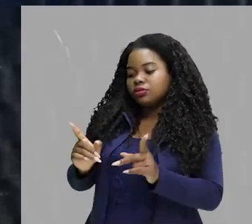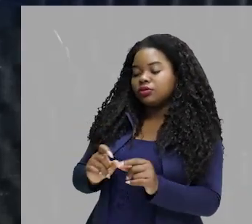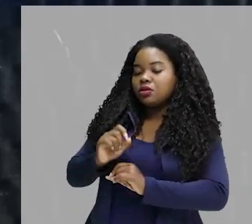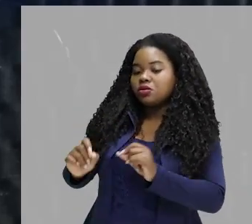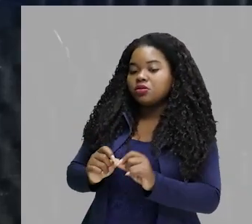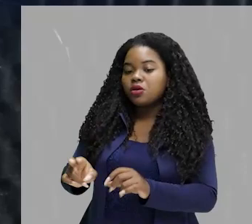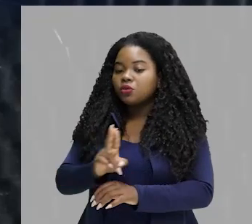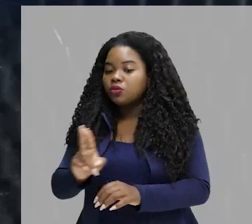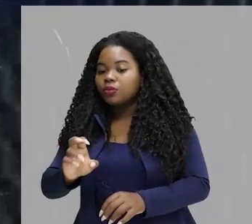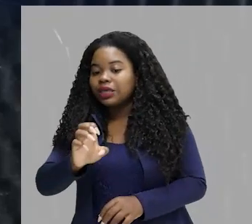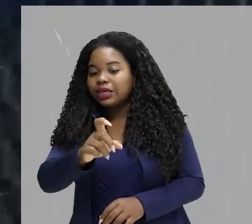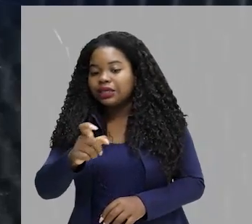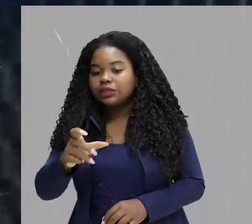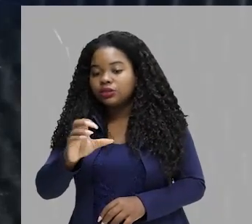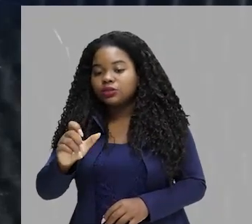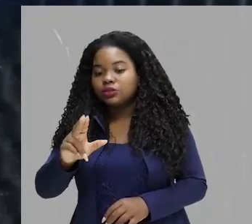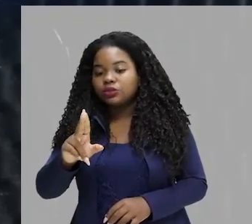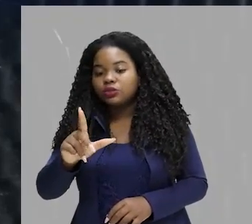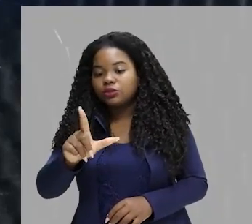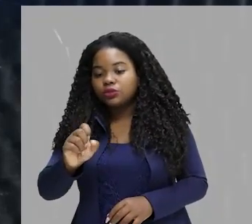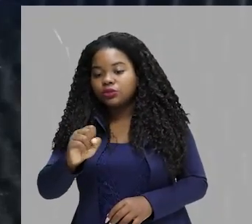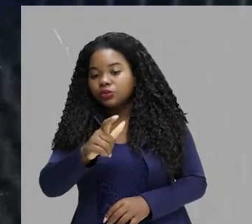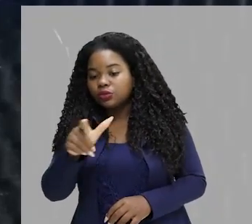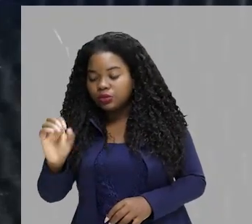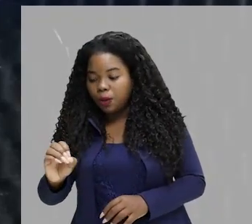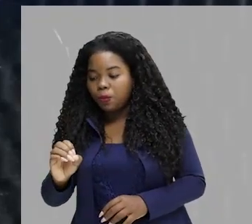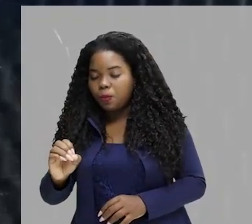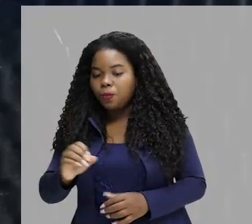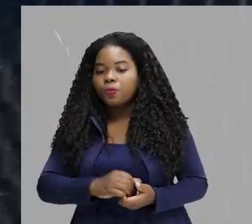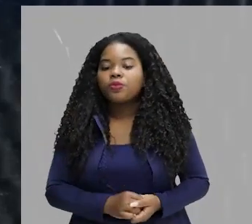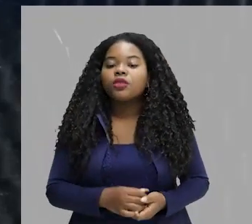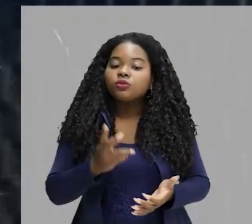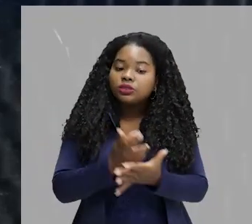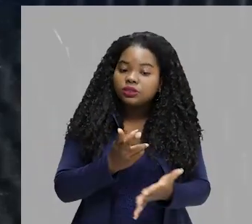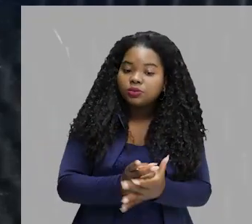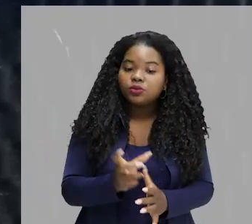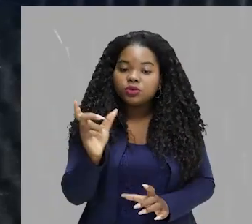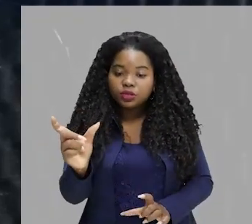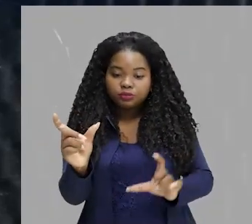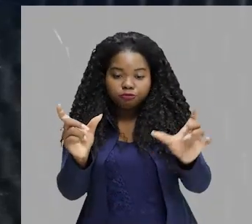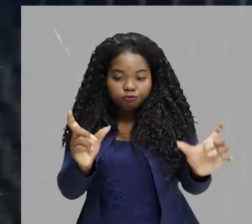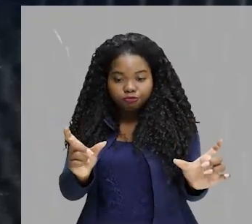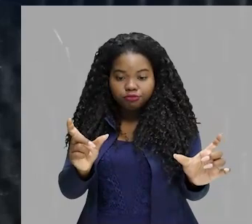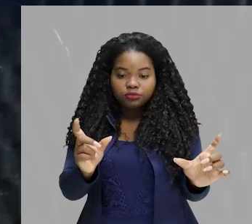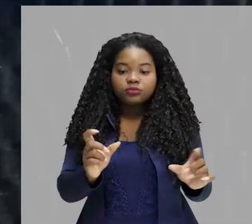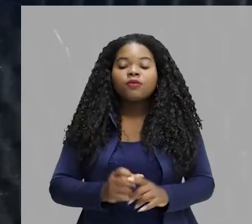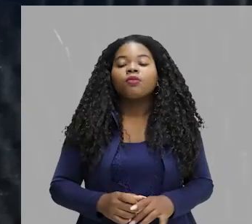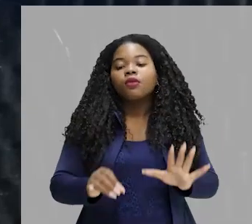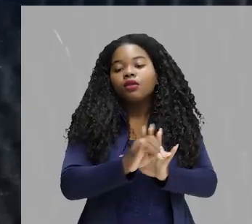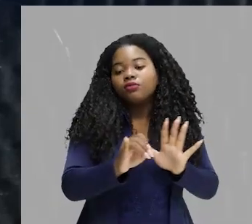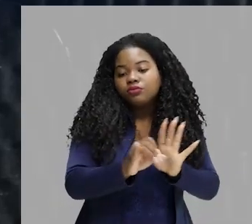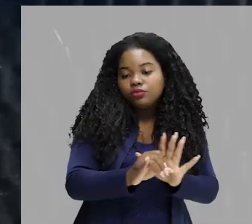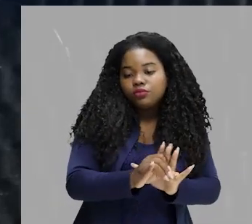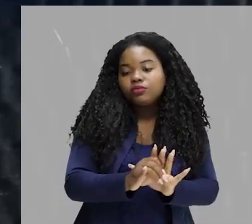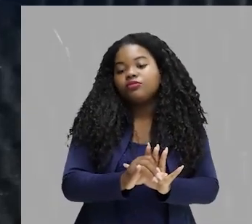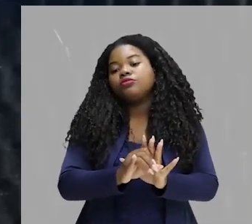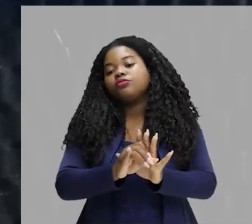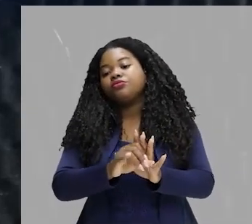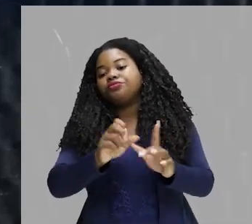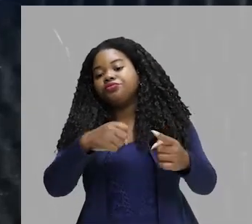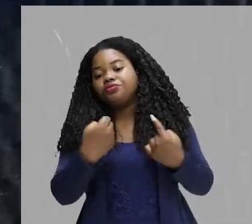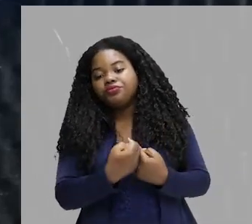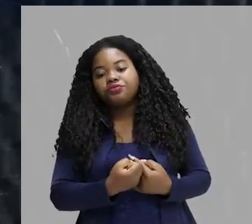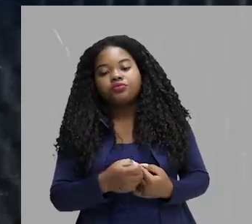de exclusão, beleza? Então lembra, toda vez que a gente tratar sobre o tema identidade social, a gente vai lembrar desse